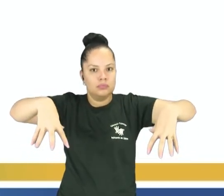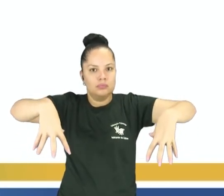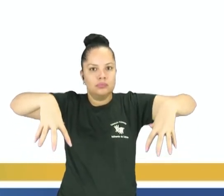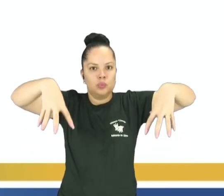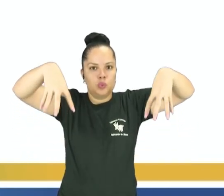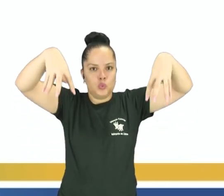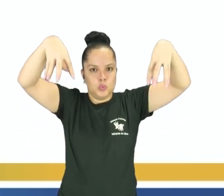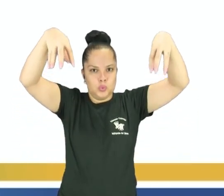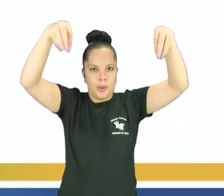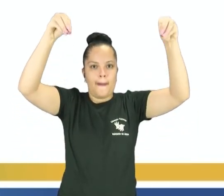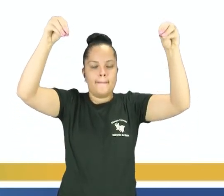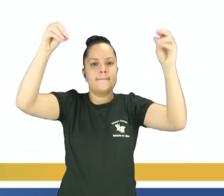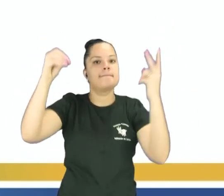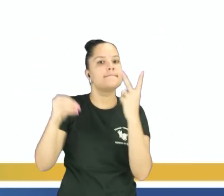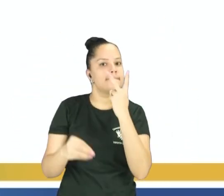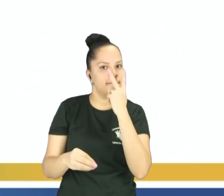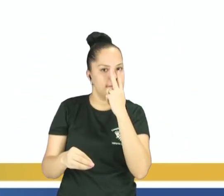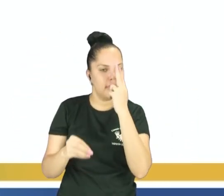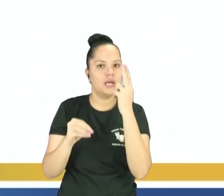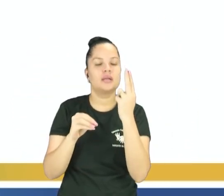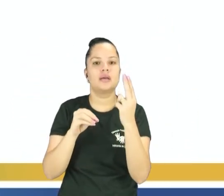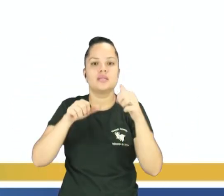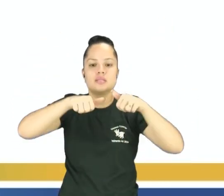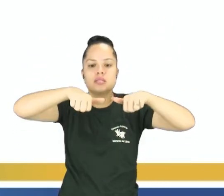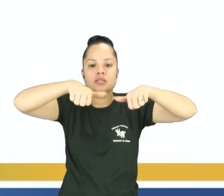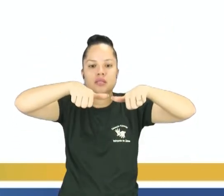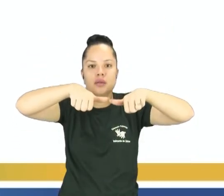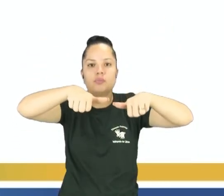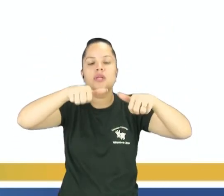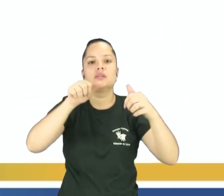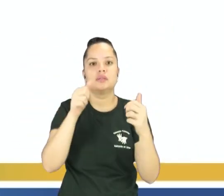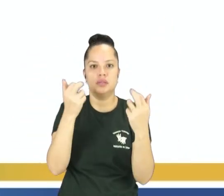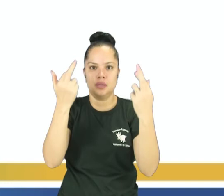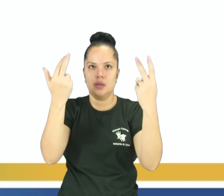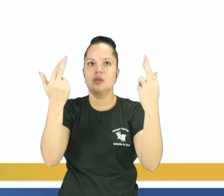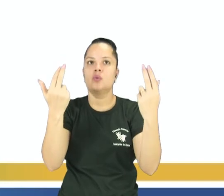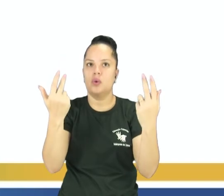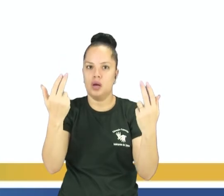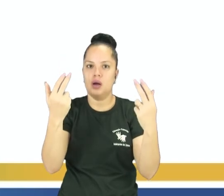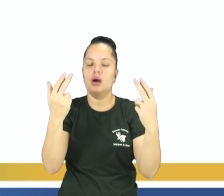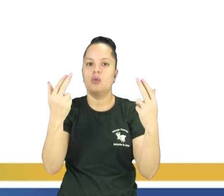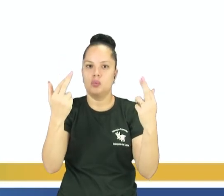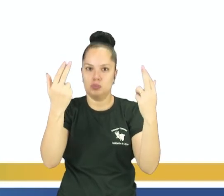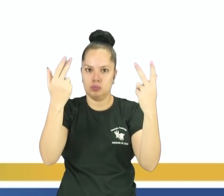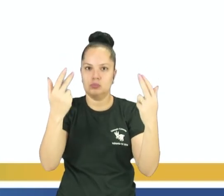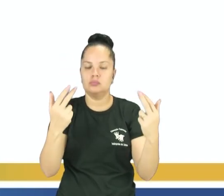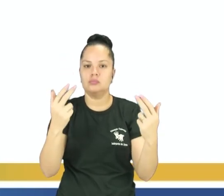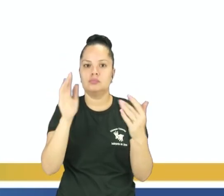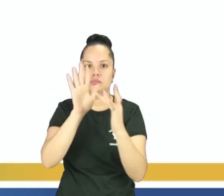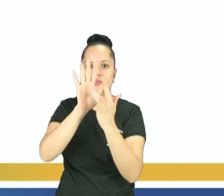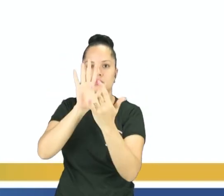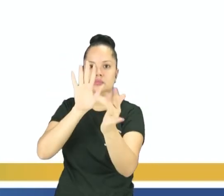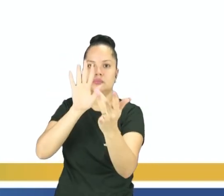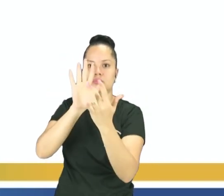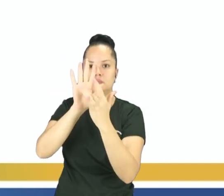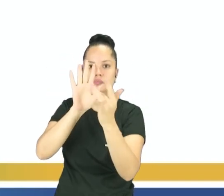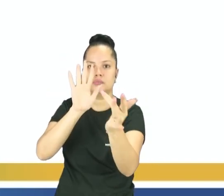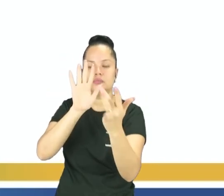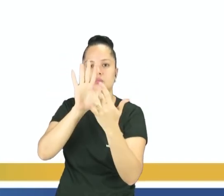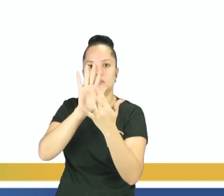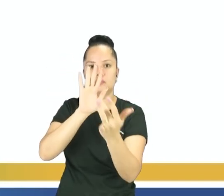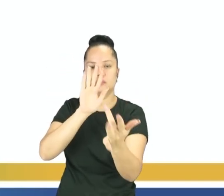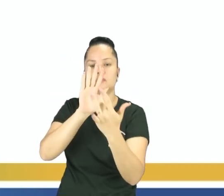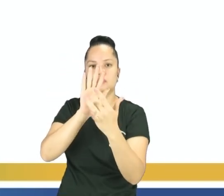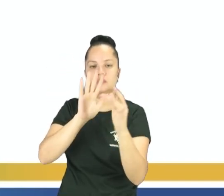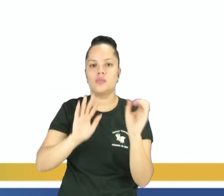refletido em relação ao eixo. Essas duas partezinhas aqui, ó, também estão refletidas em relação ao eixo. Então aí nós temos simetrias de